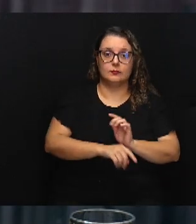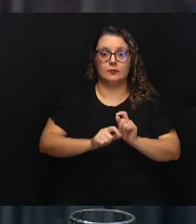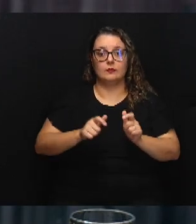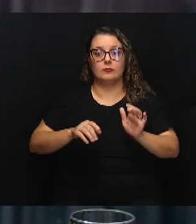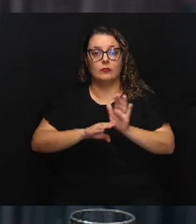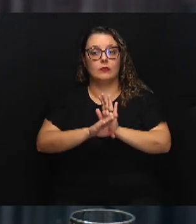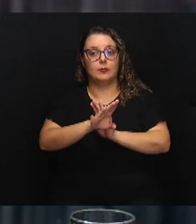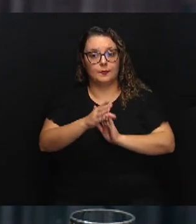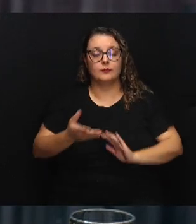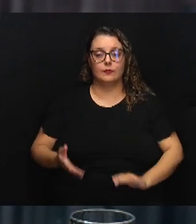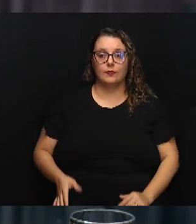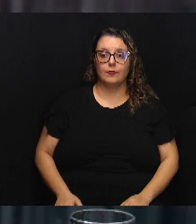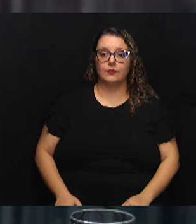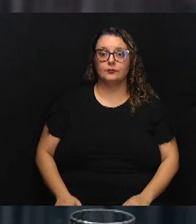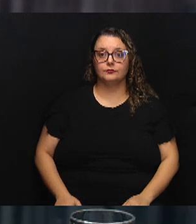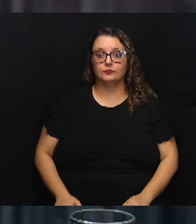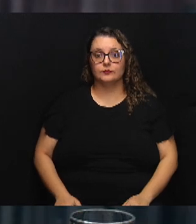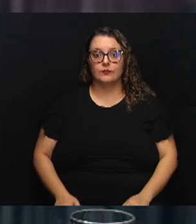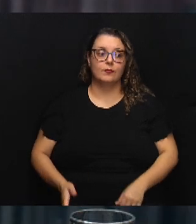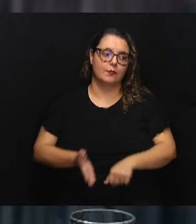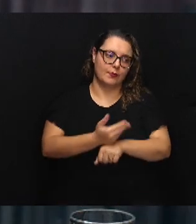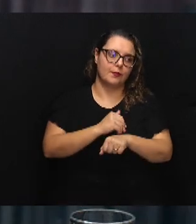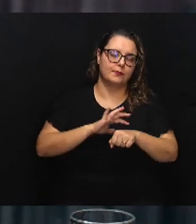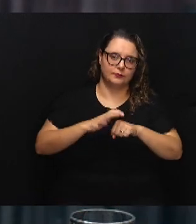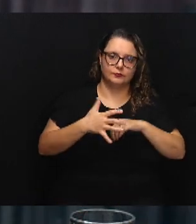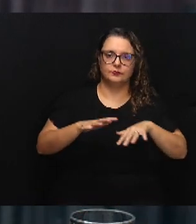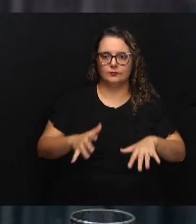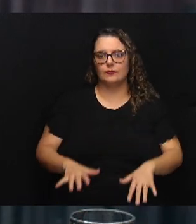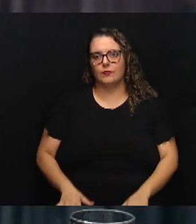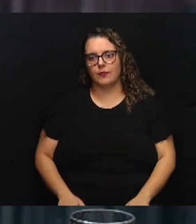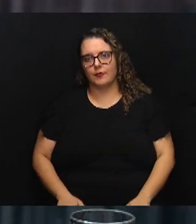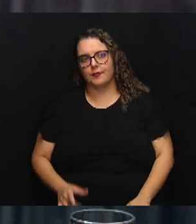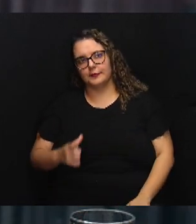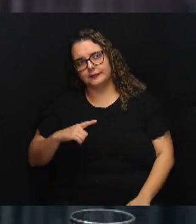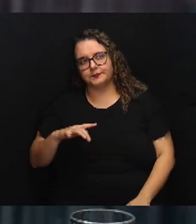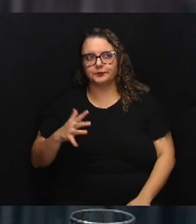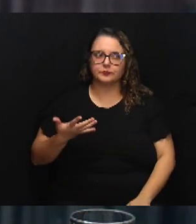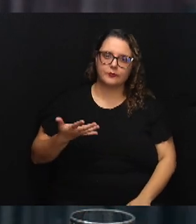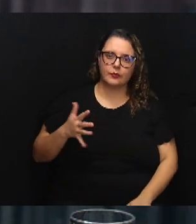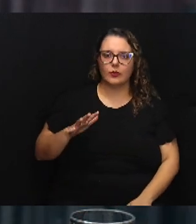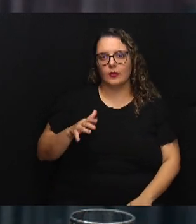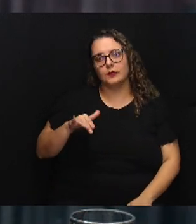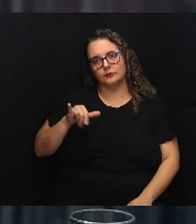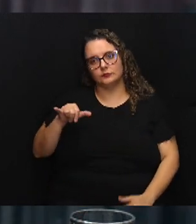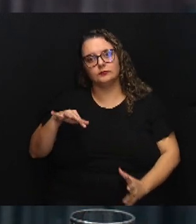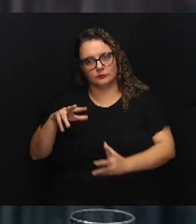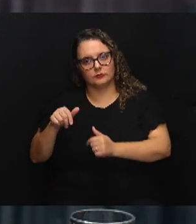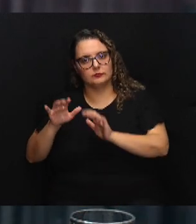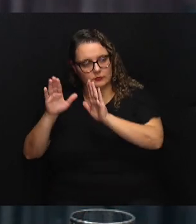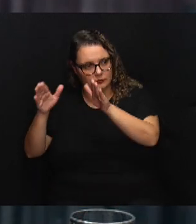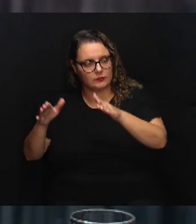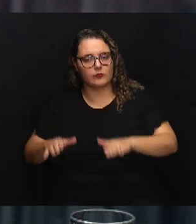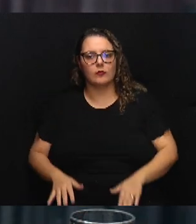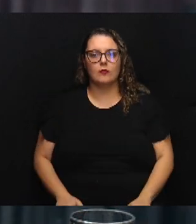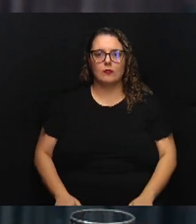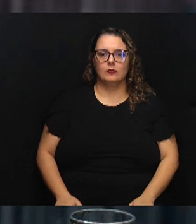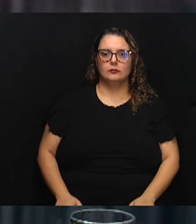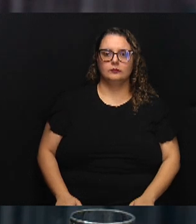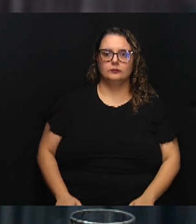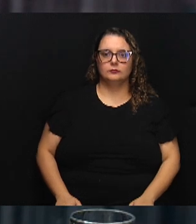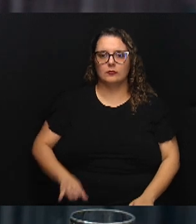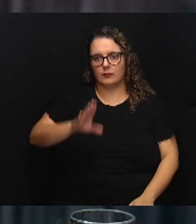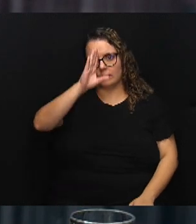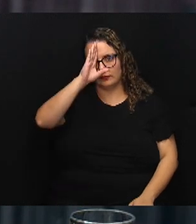né? Antes da pandemia, obviamente, tinha mais ou menos um público mais internacional, voltado para principalmente Estados